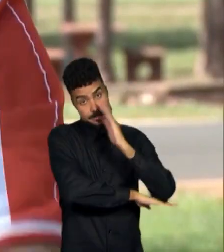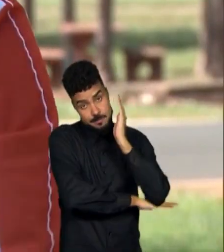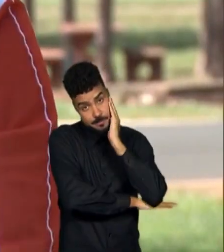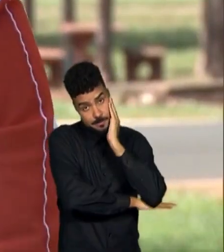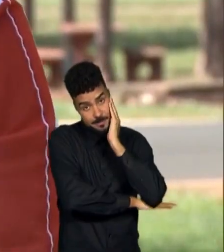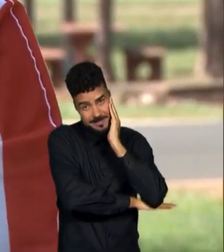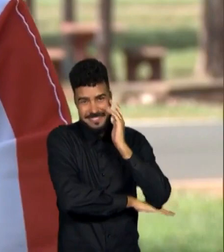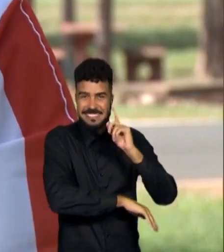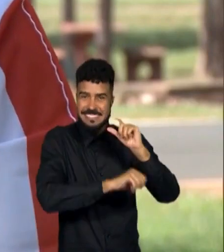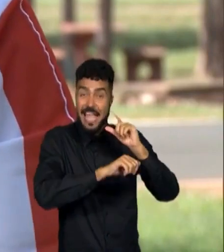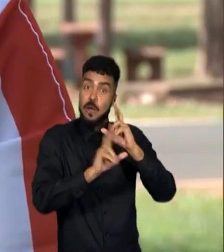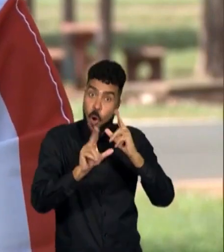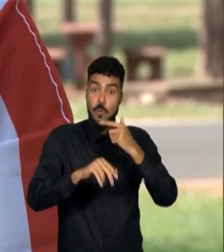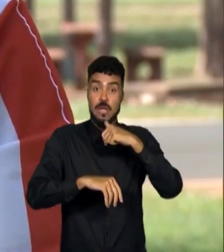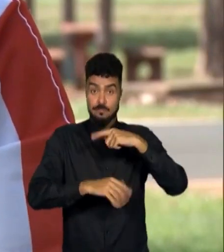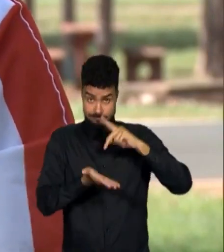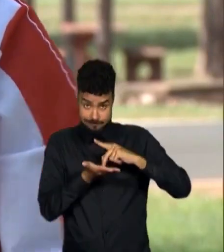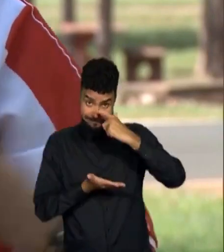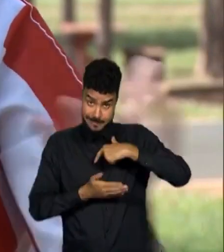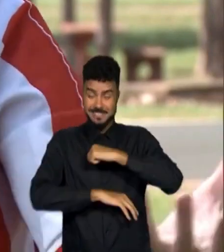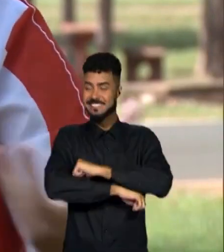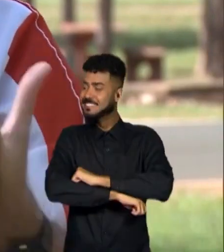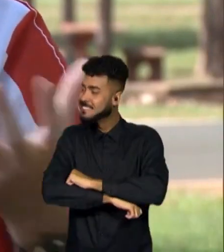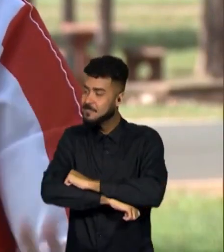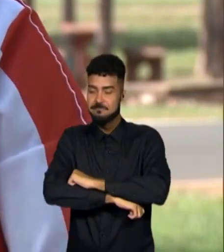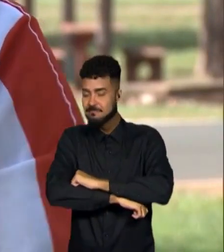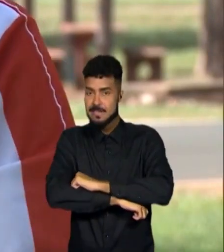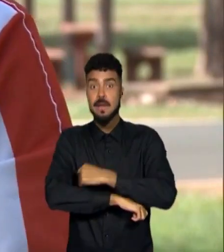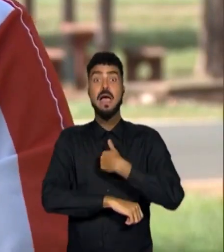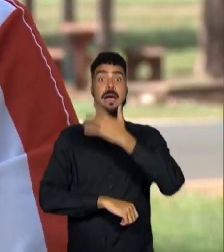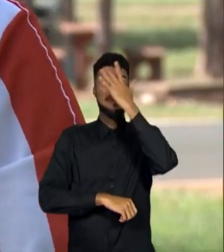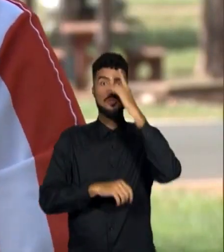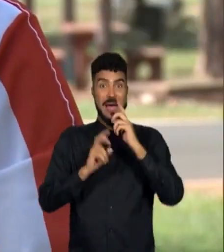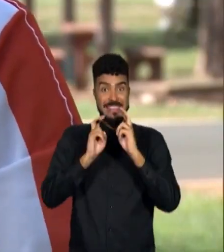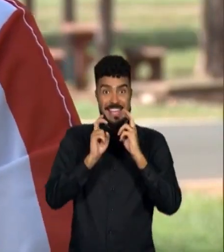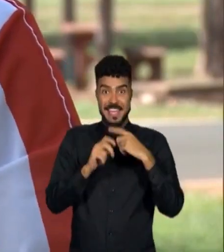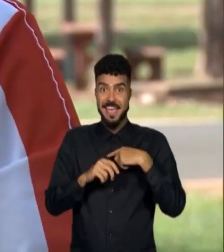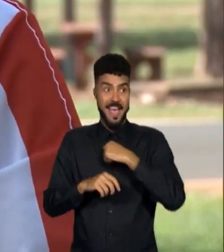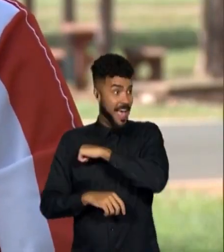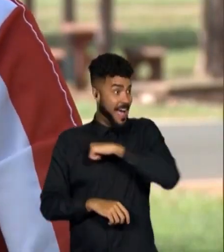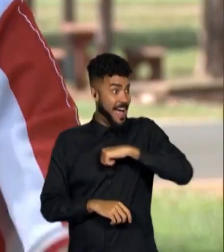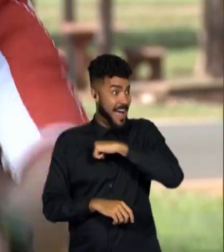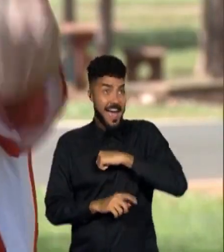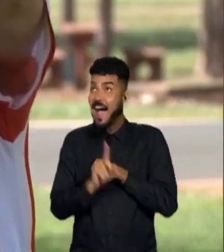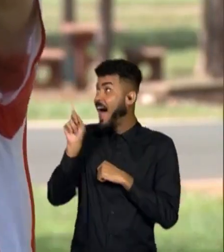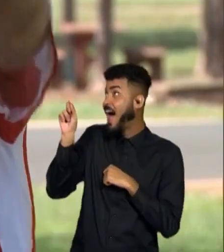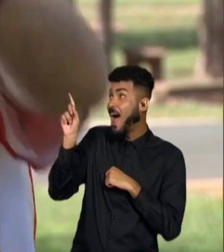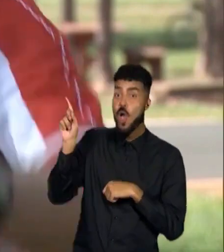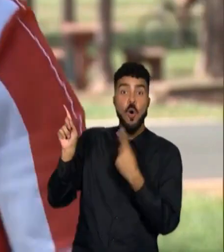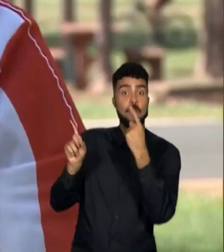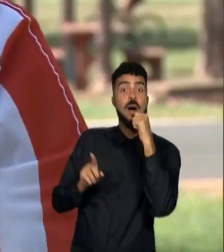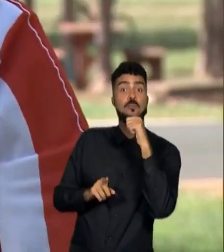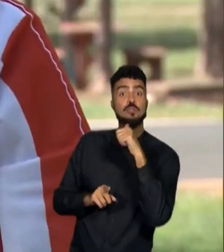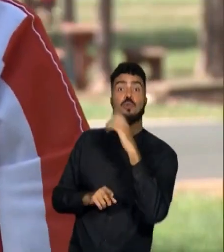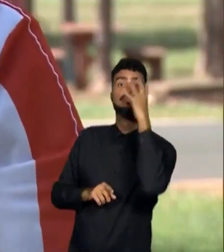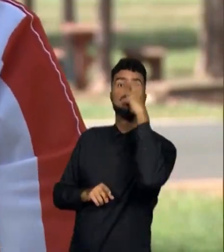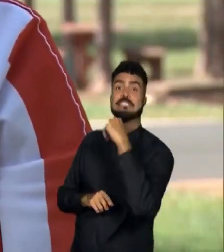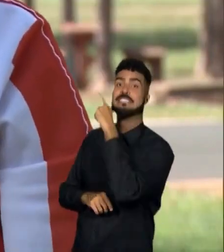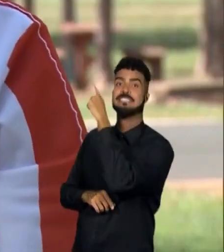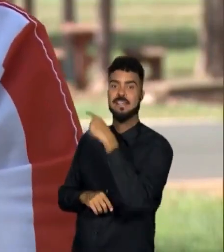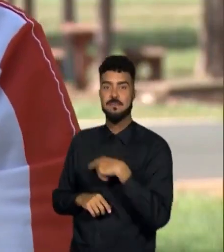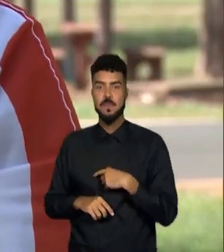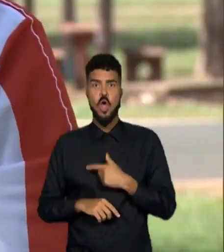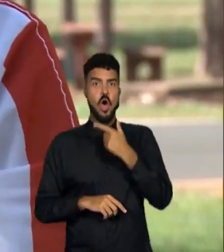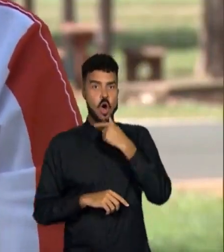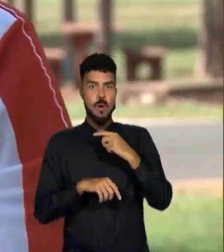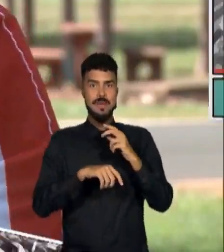sempre ali olhando o trem chegando. E o pessoal do trem, os gaiatos, um brincava com o outro assim: olha ali uma moça bonita. Aí o cara do trem